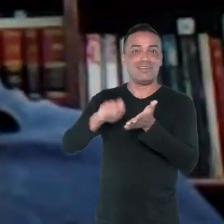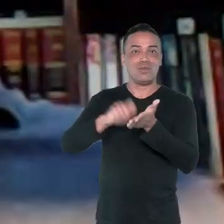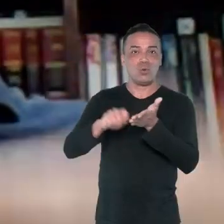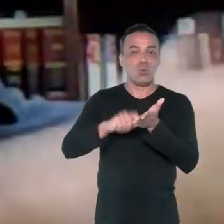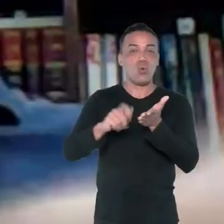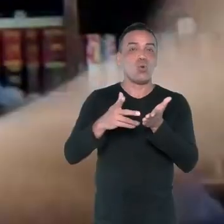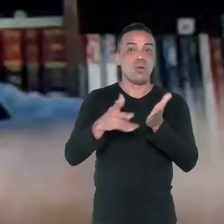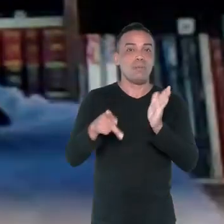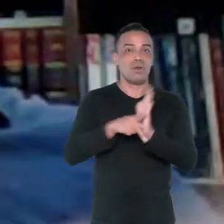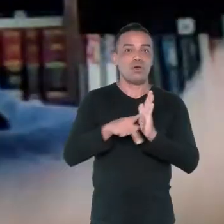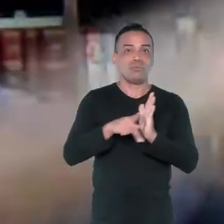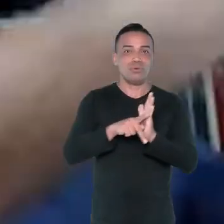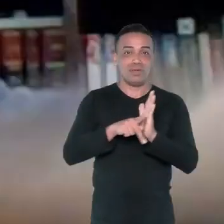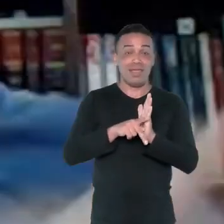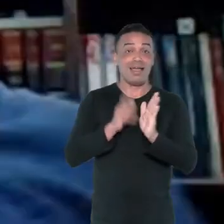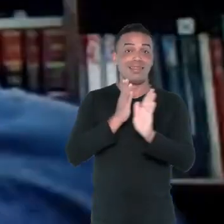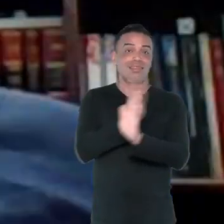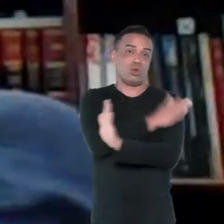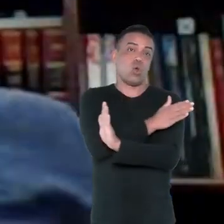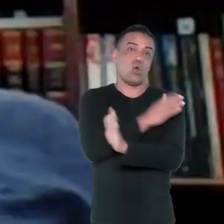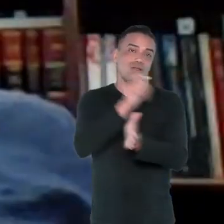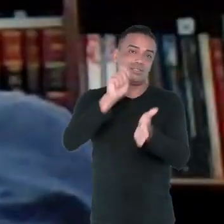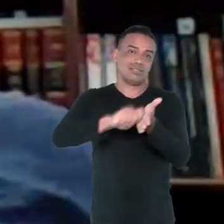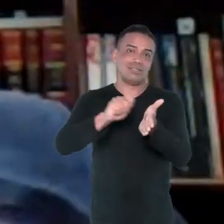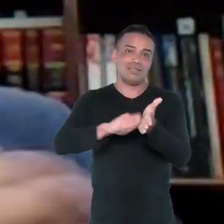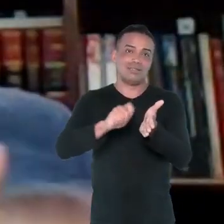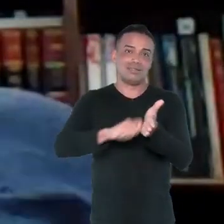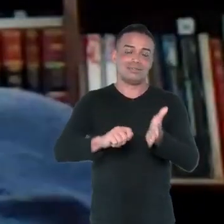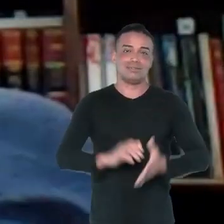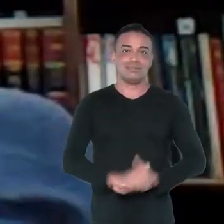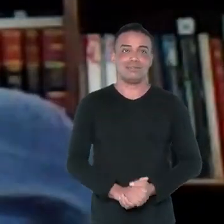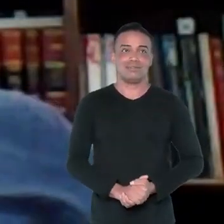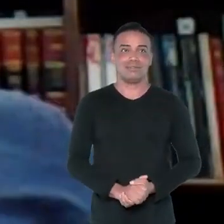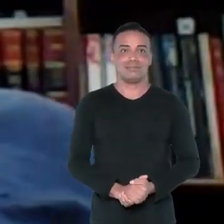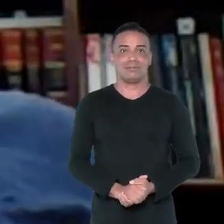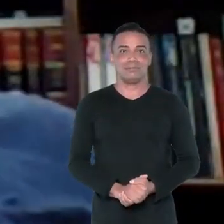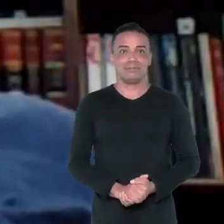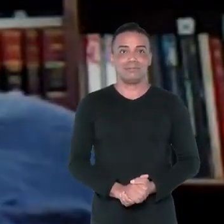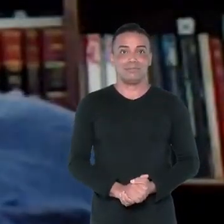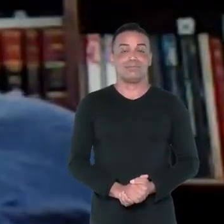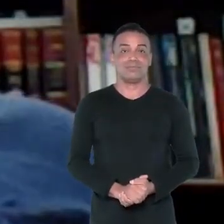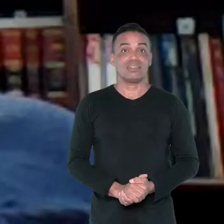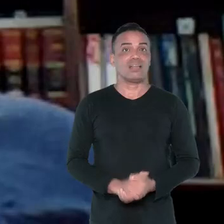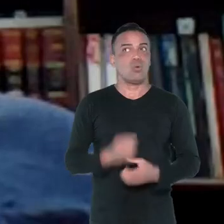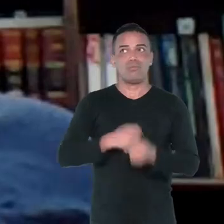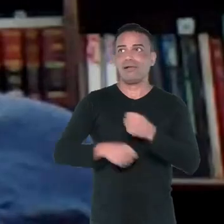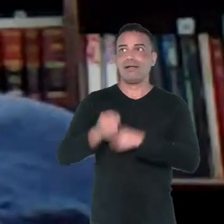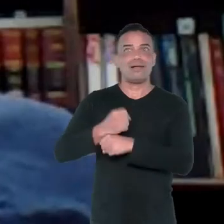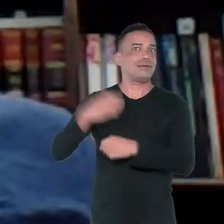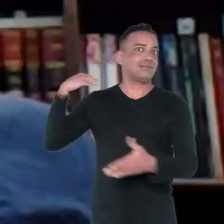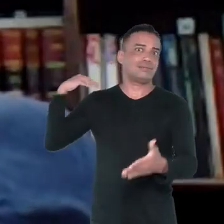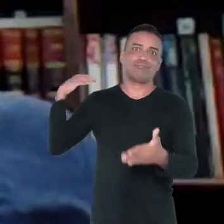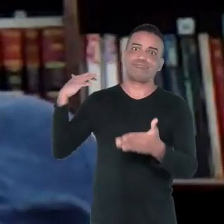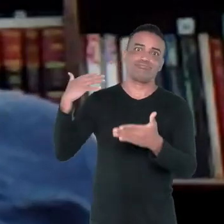sombra dos outros Faustos que foram escritos nos últimos 600 anos da literatura.